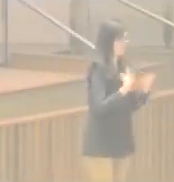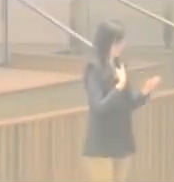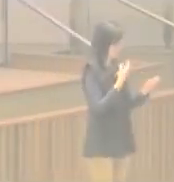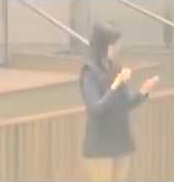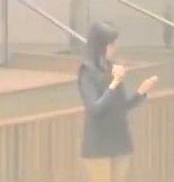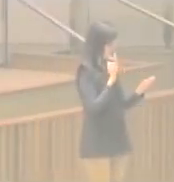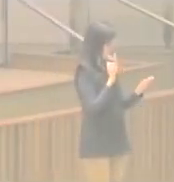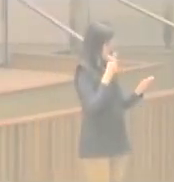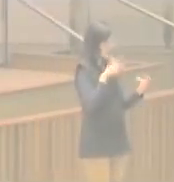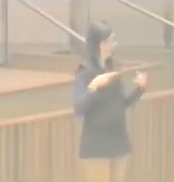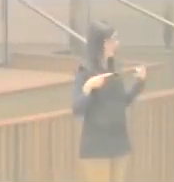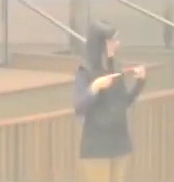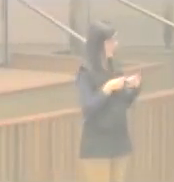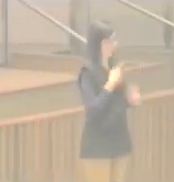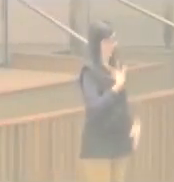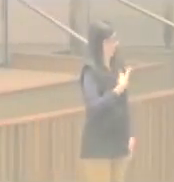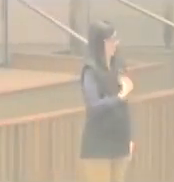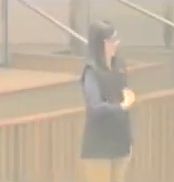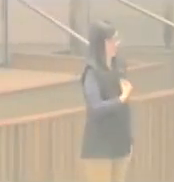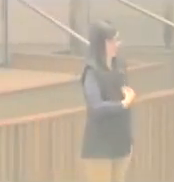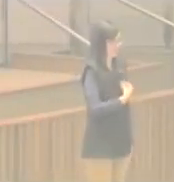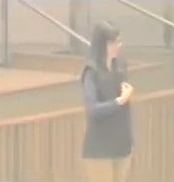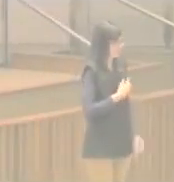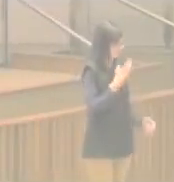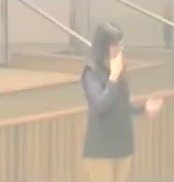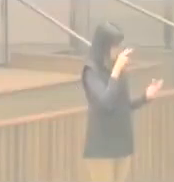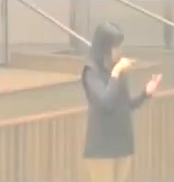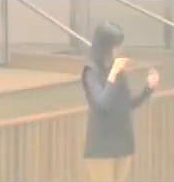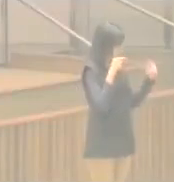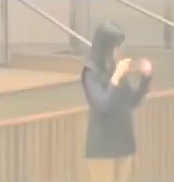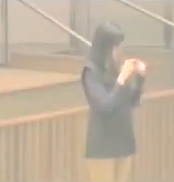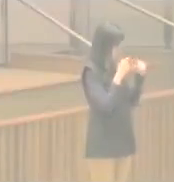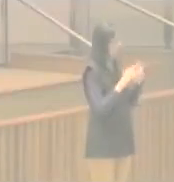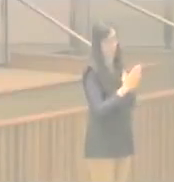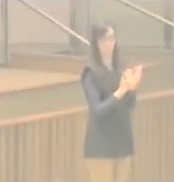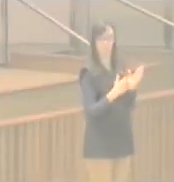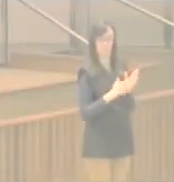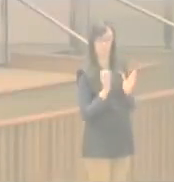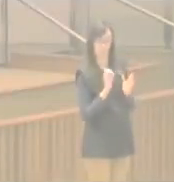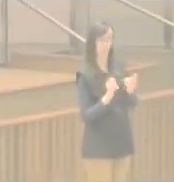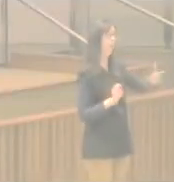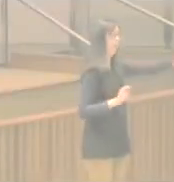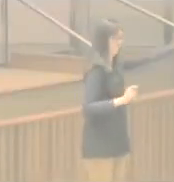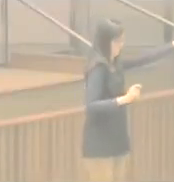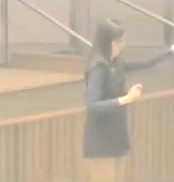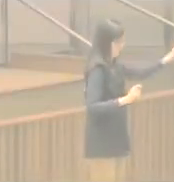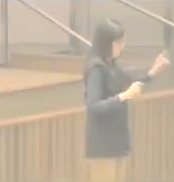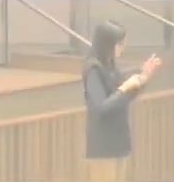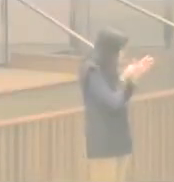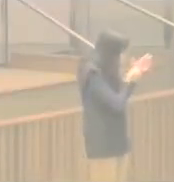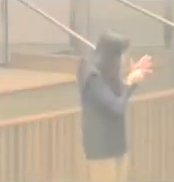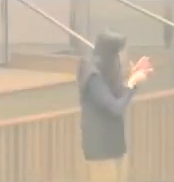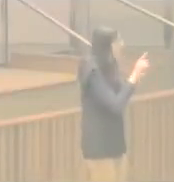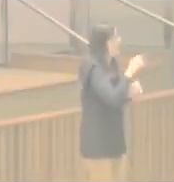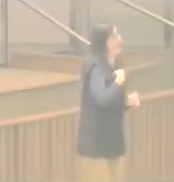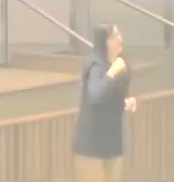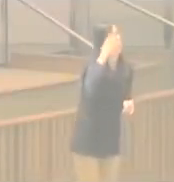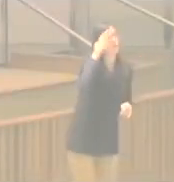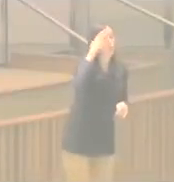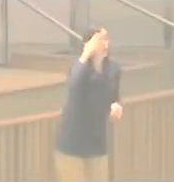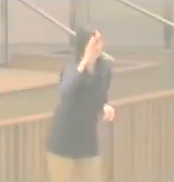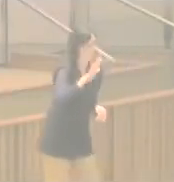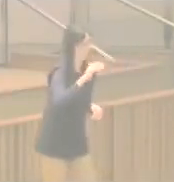tem tudo a ver com a história dele. Tudo a ver com a história dele. E eu imagino que um